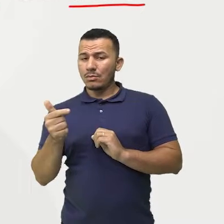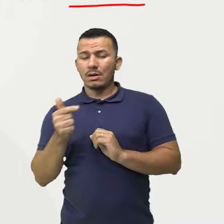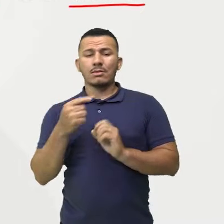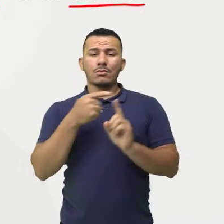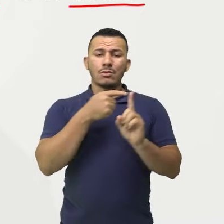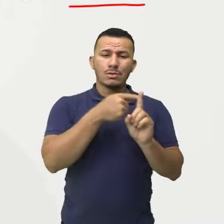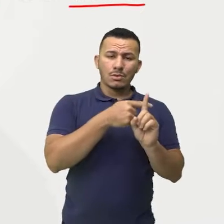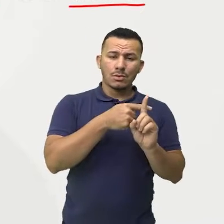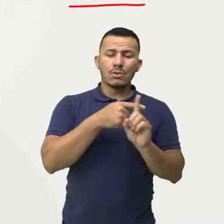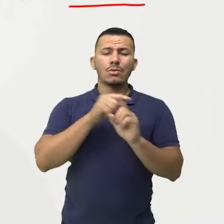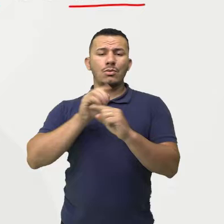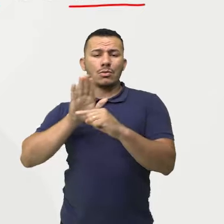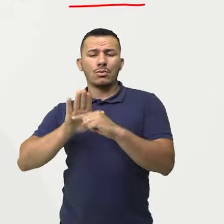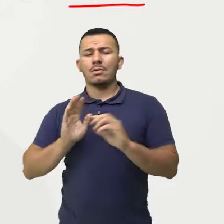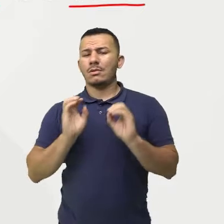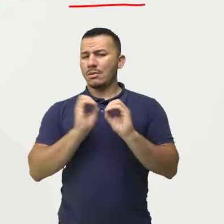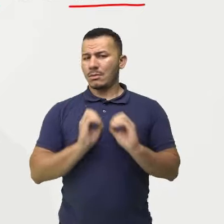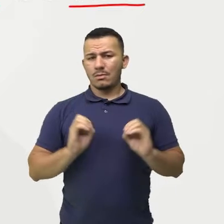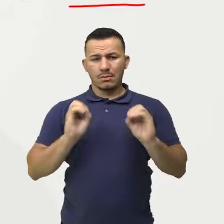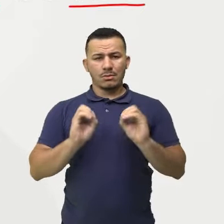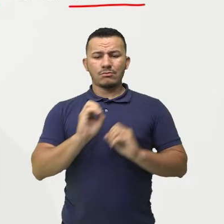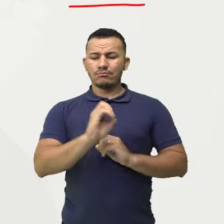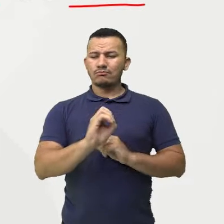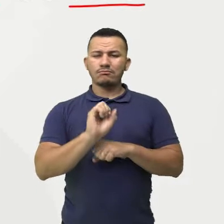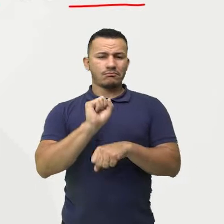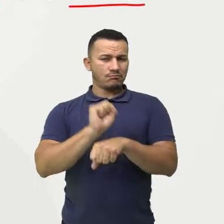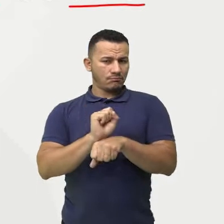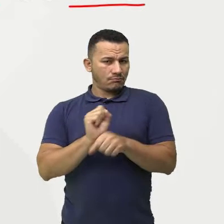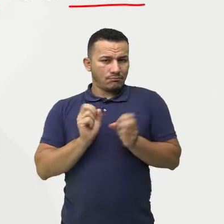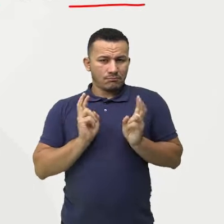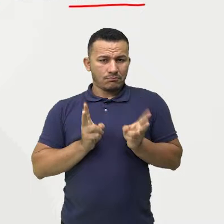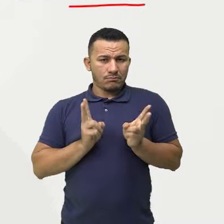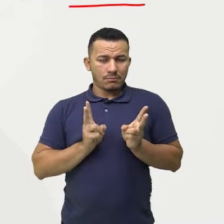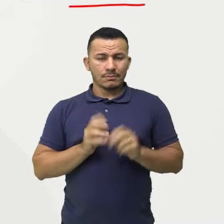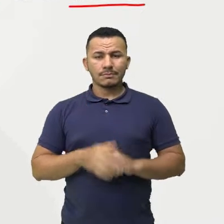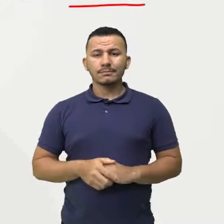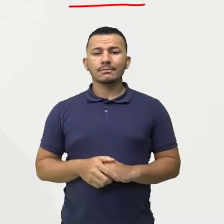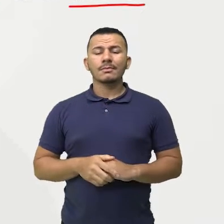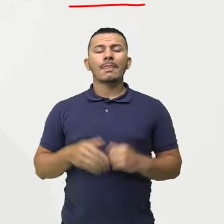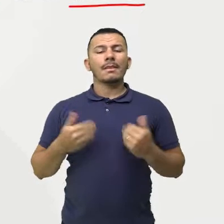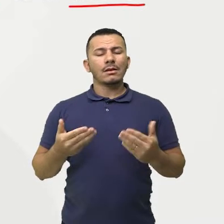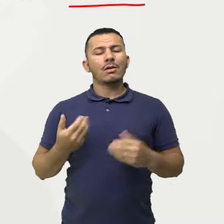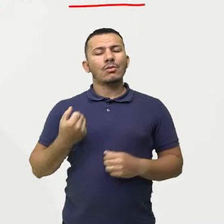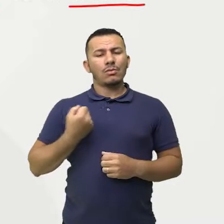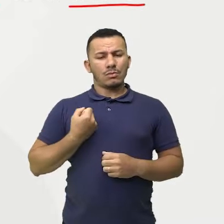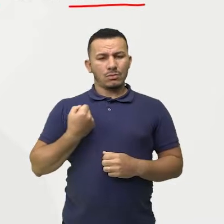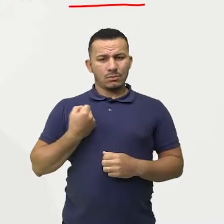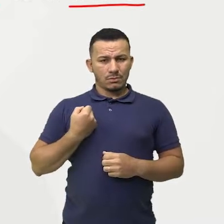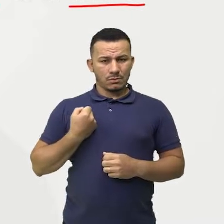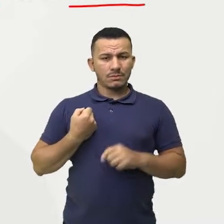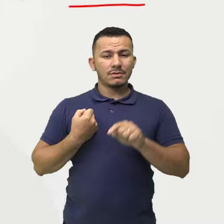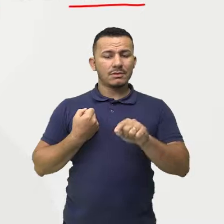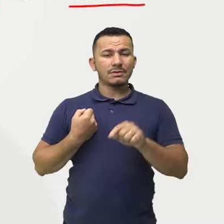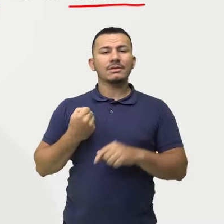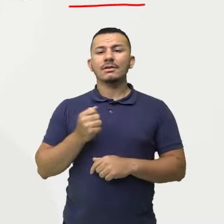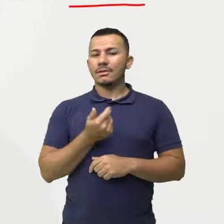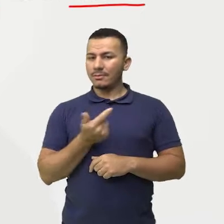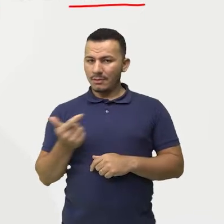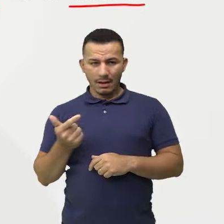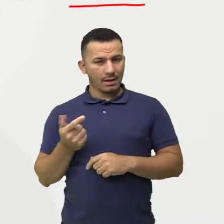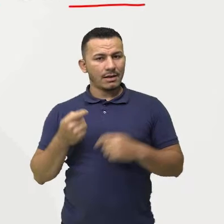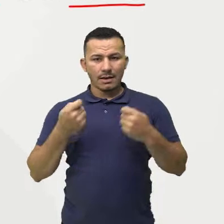é positivo e não é negativo. Ou seja, o único número que